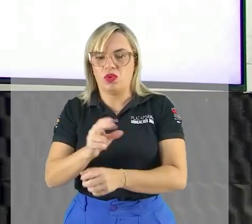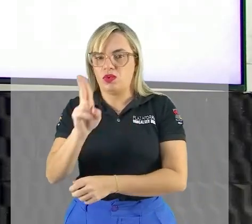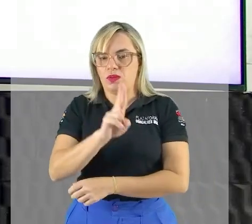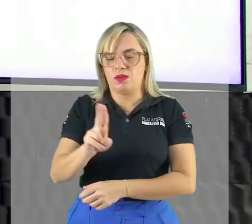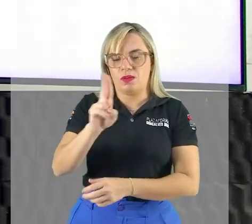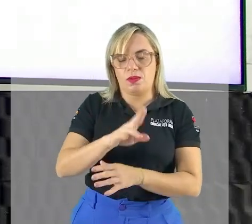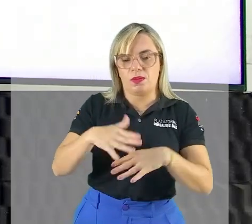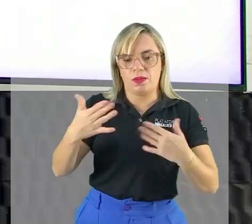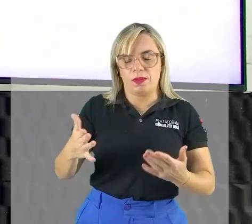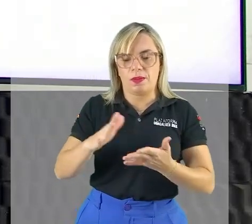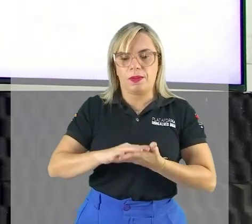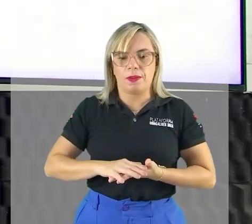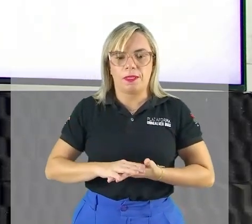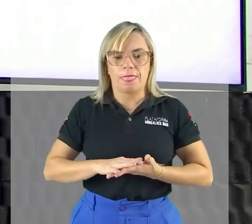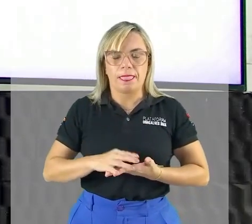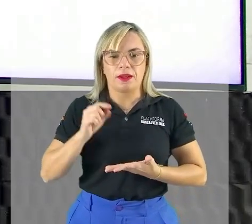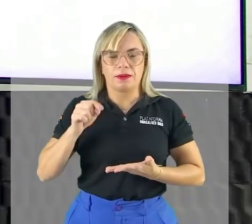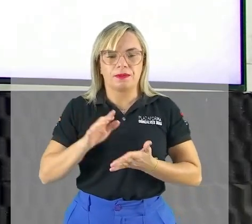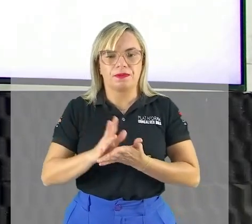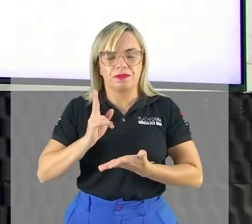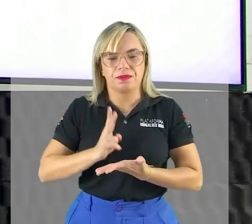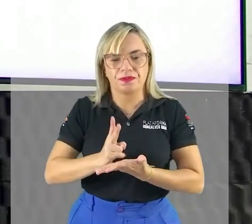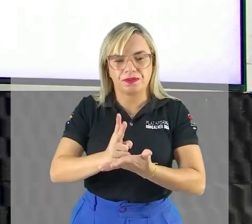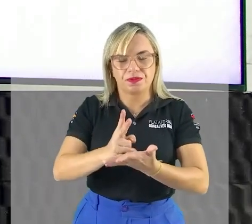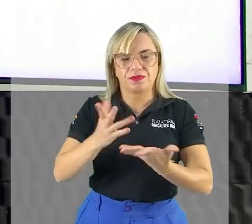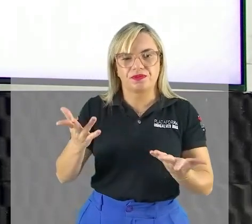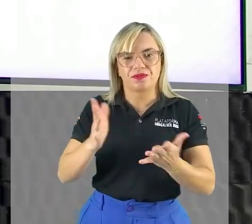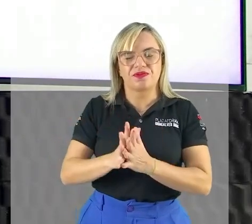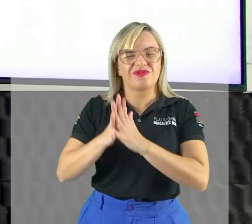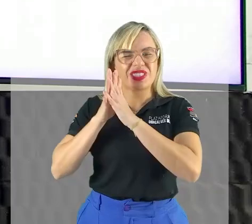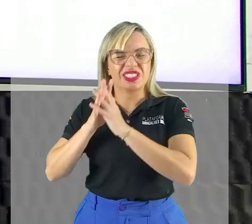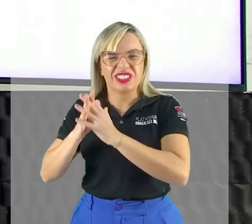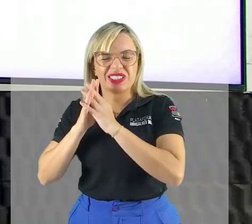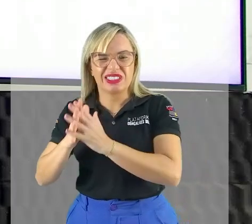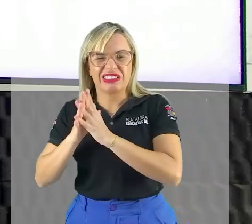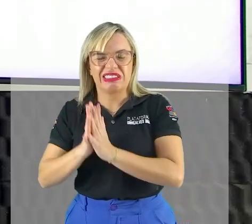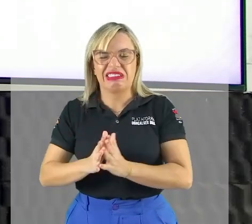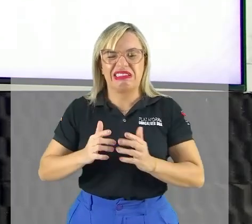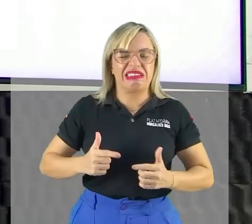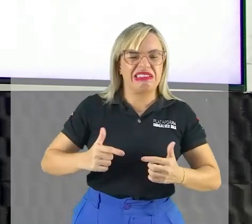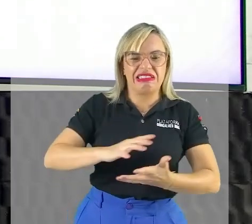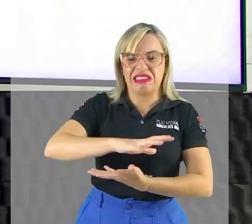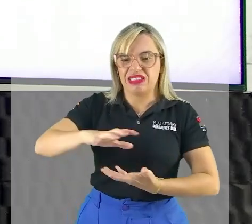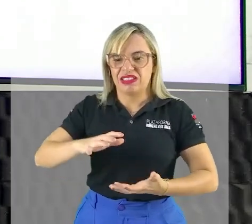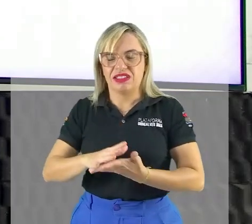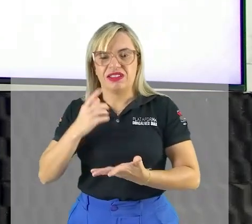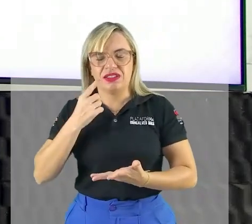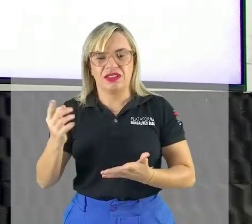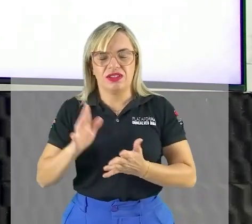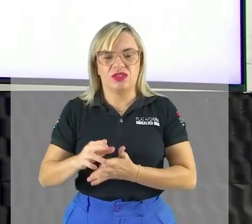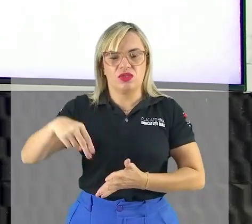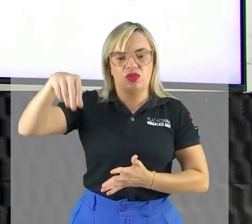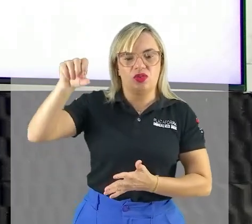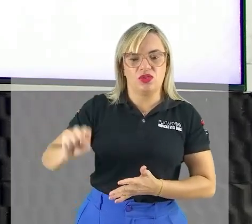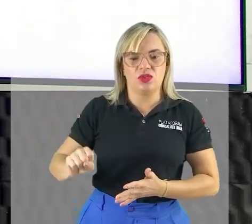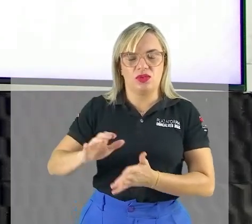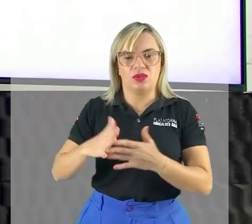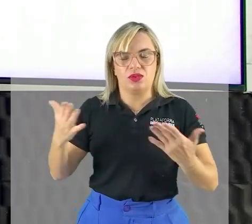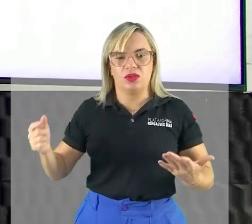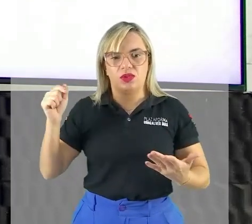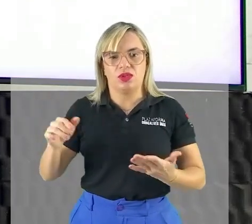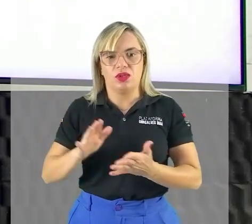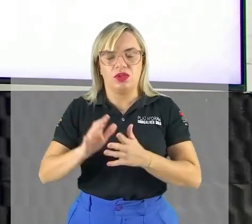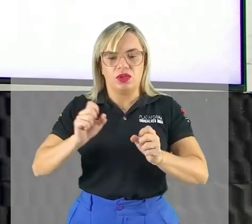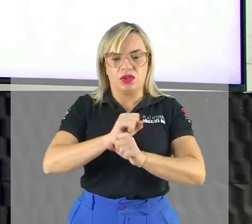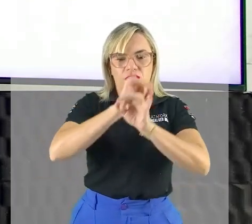principalmente que vos da África então então isso sempre foi uma uma uma uma guerra e uma briga entre ess o norte e o sul isso